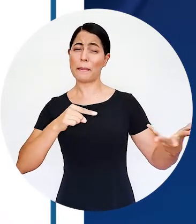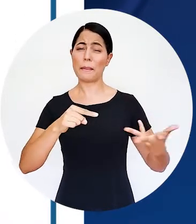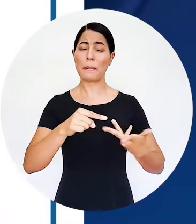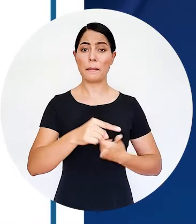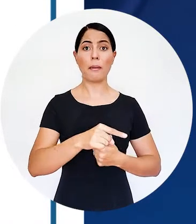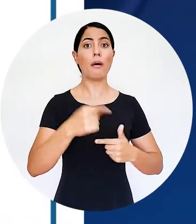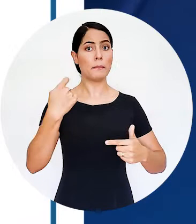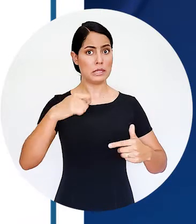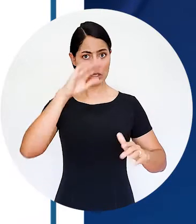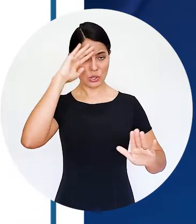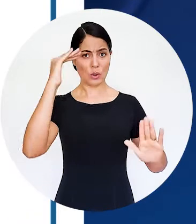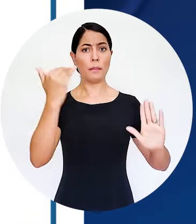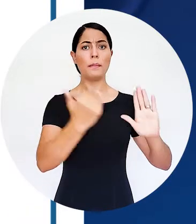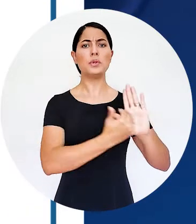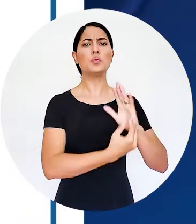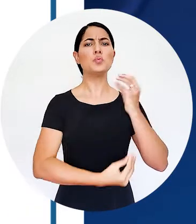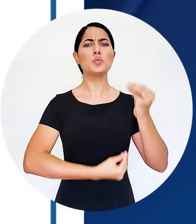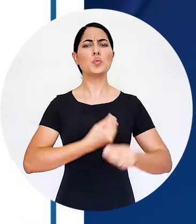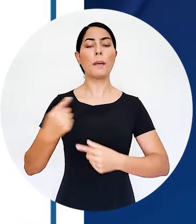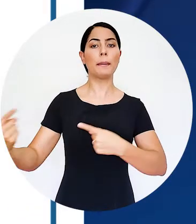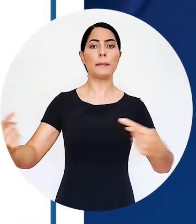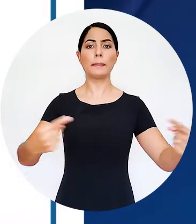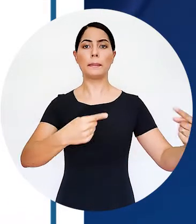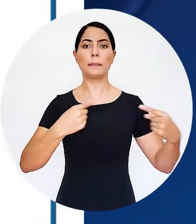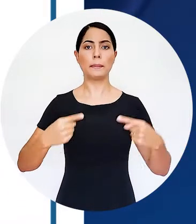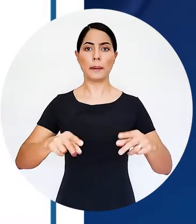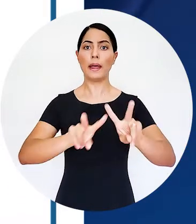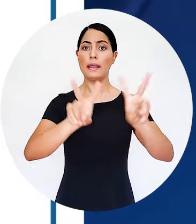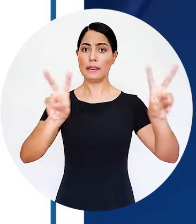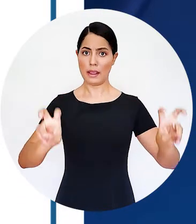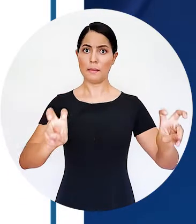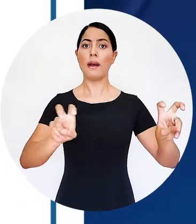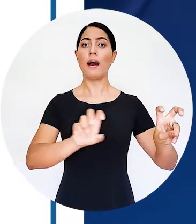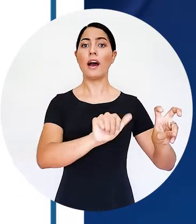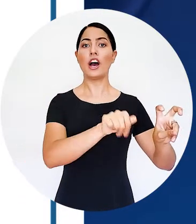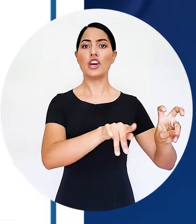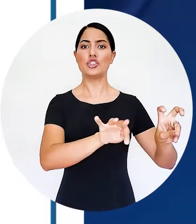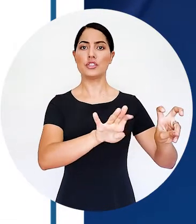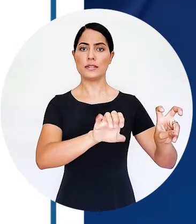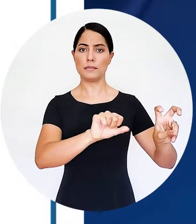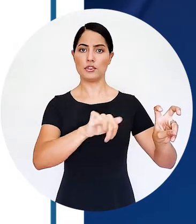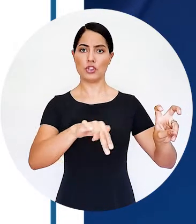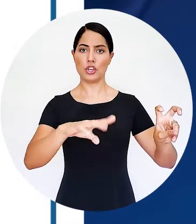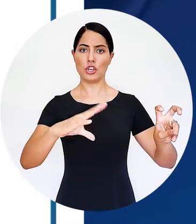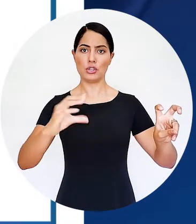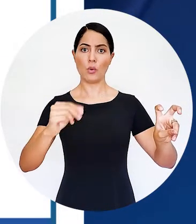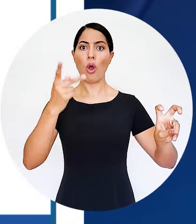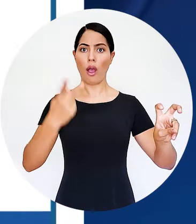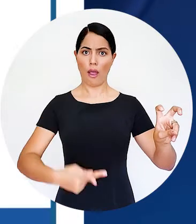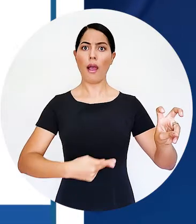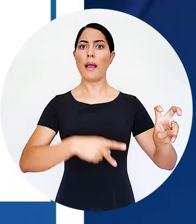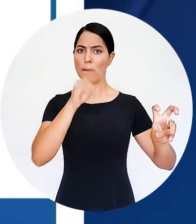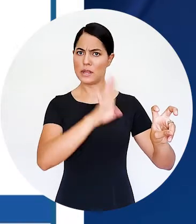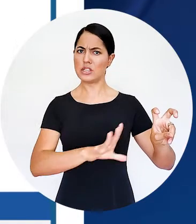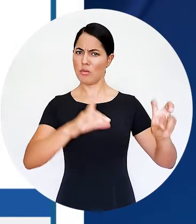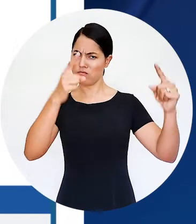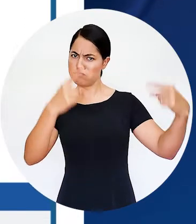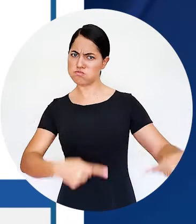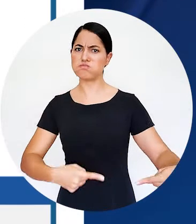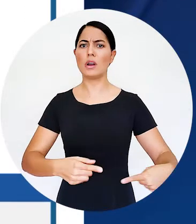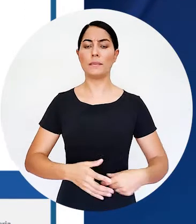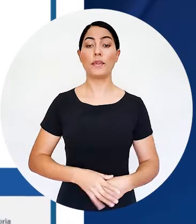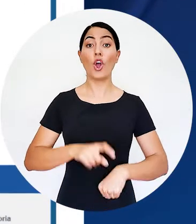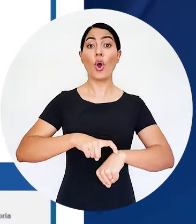com o objetivo de debater ações normas e legislações de combate a diversas formas de antissemitismo